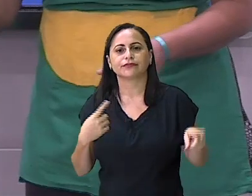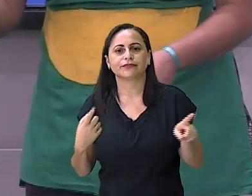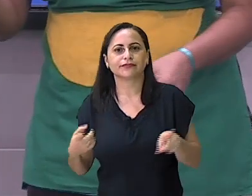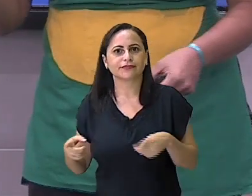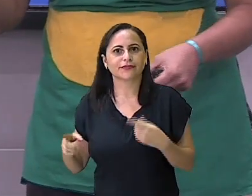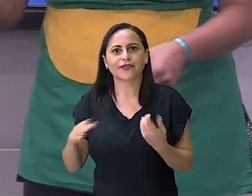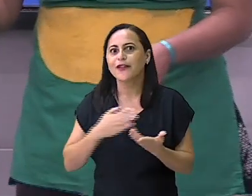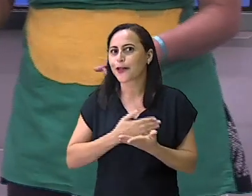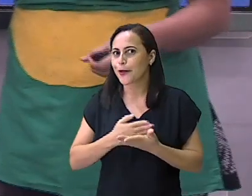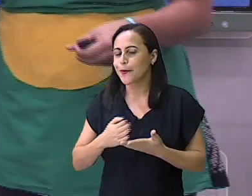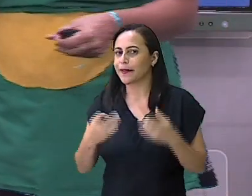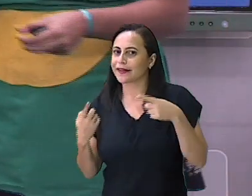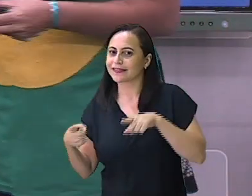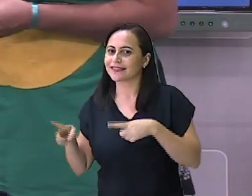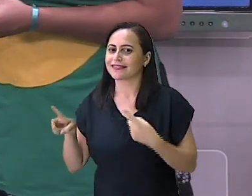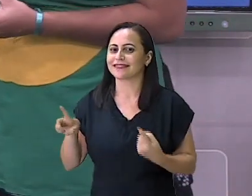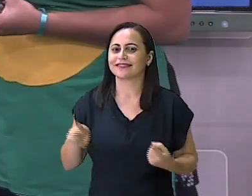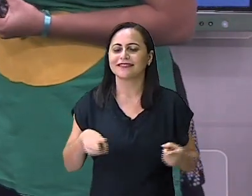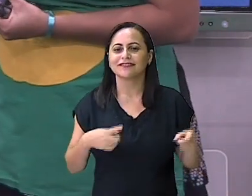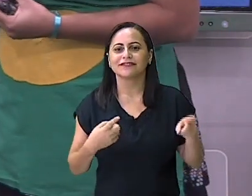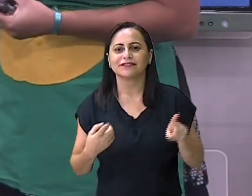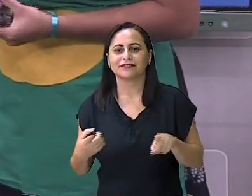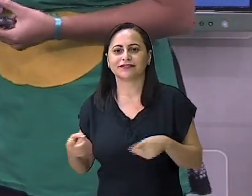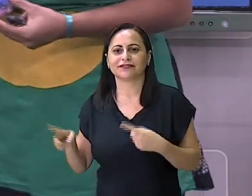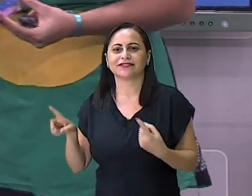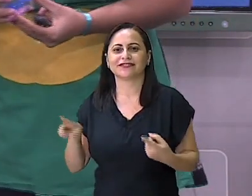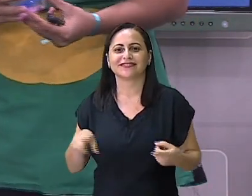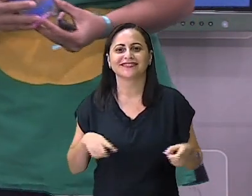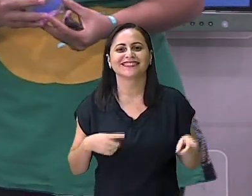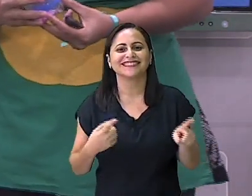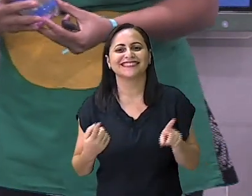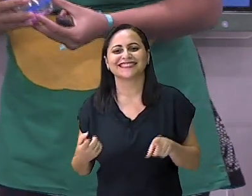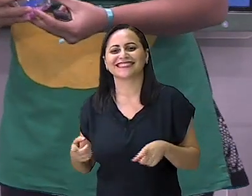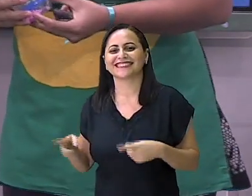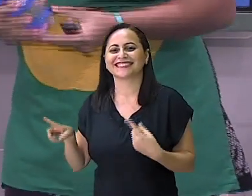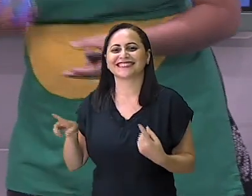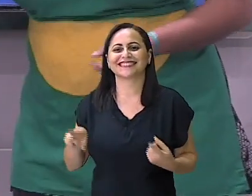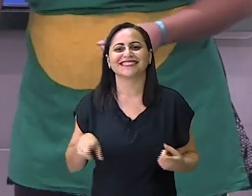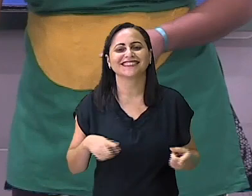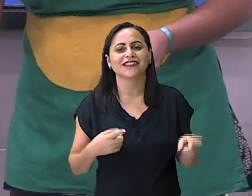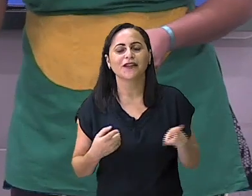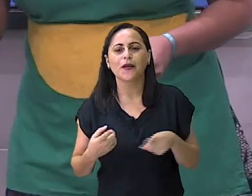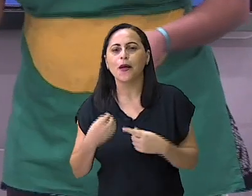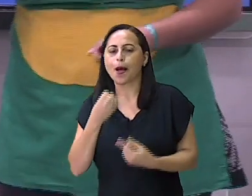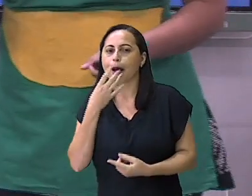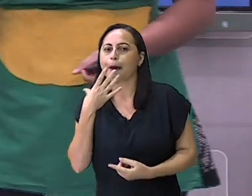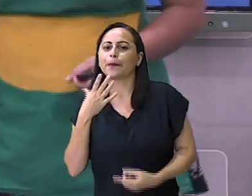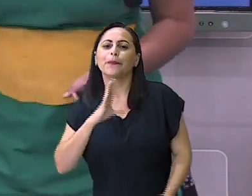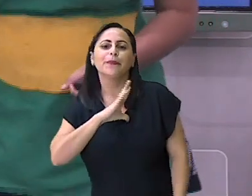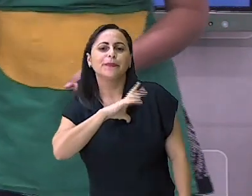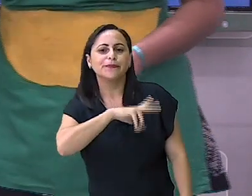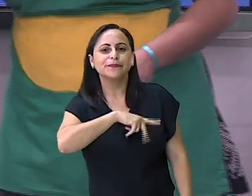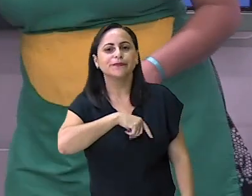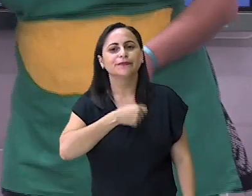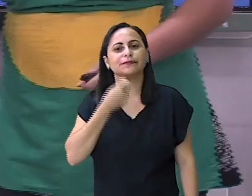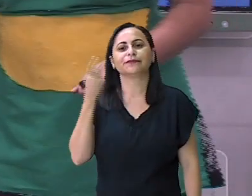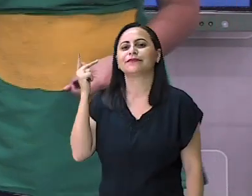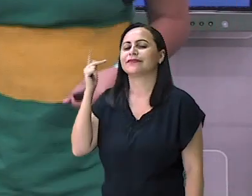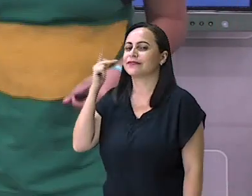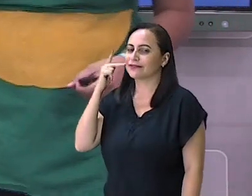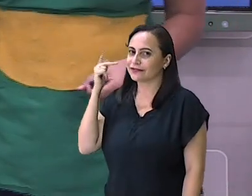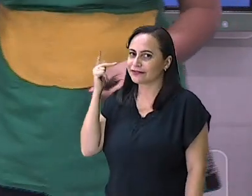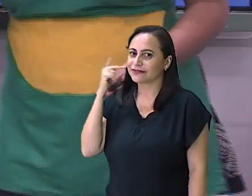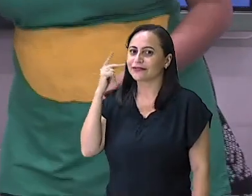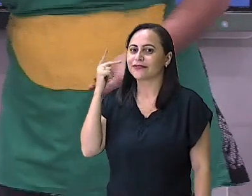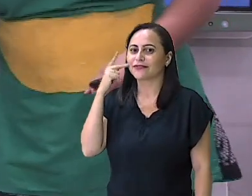Vou começar, hein? Parou? Vou começar. Vamos lá. Como é bom amar a Karina,